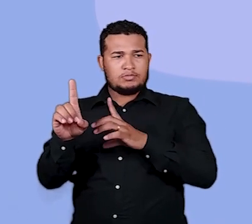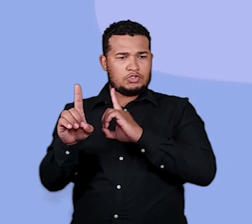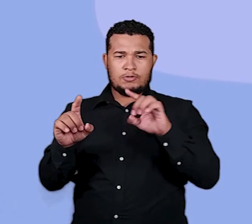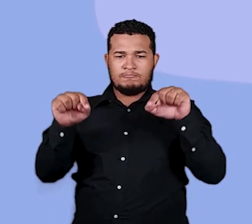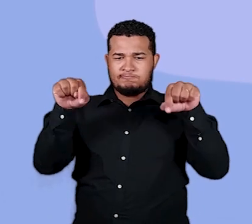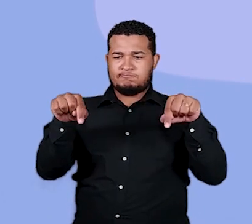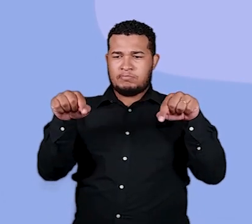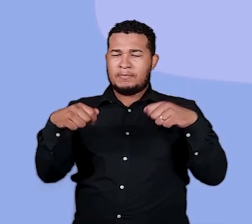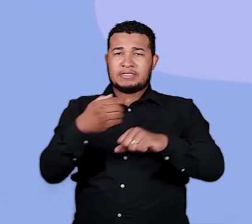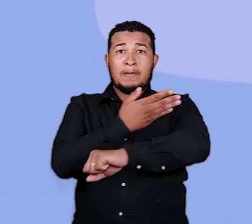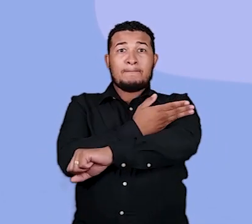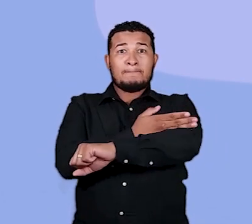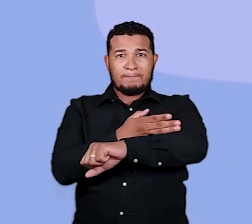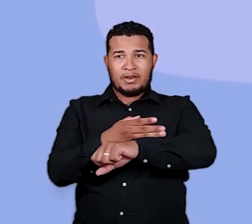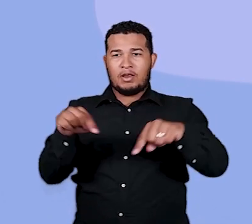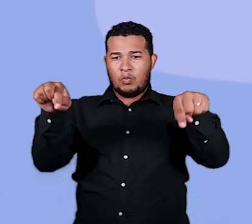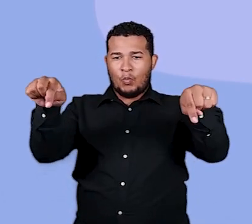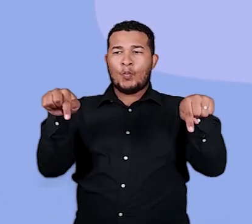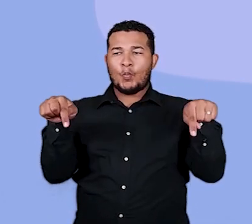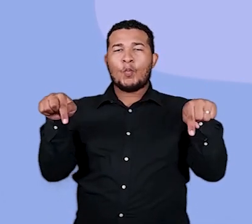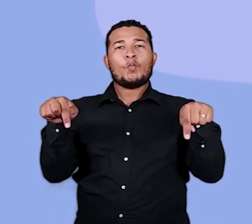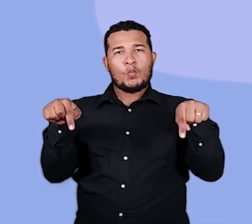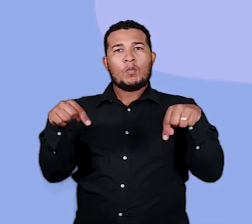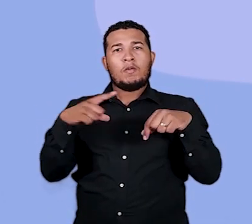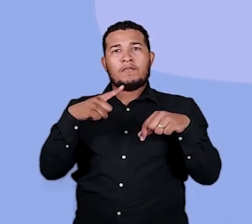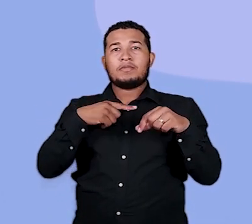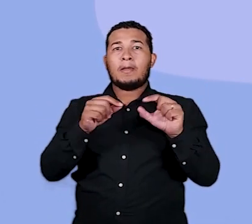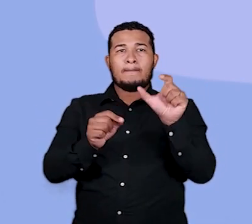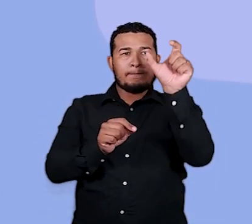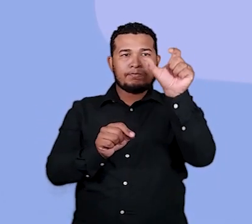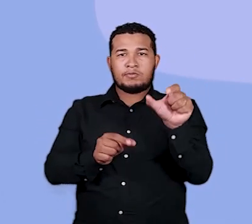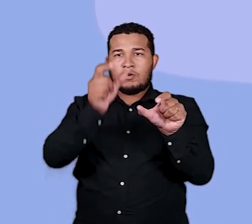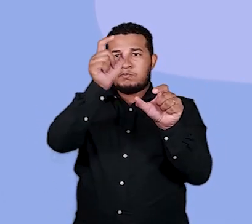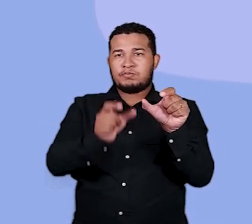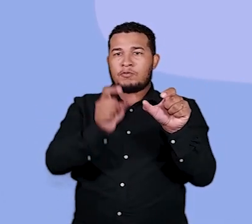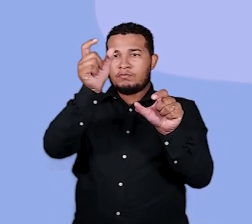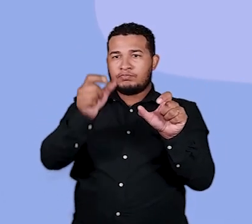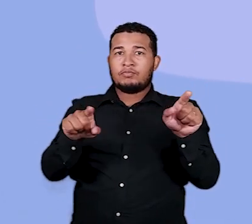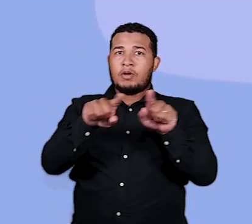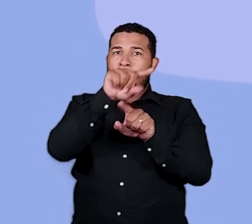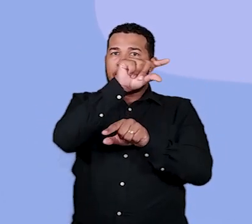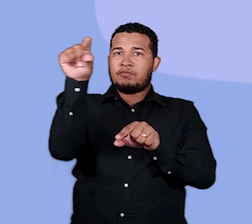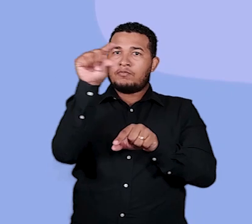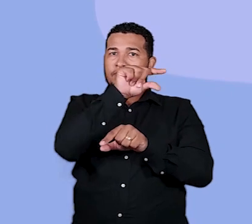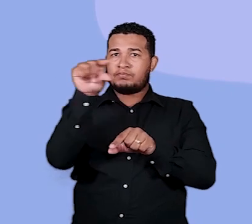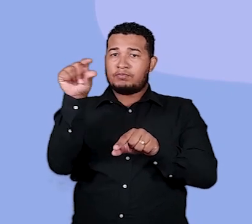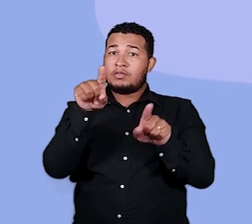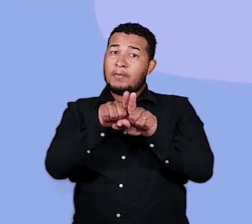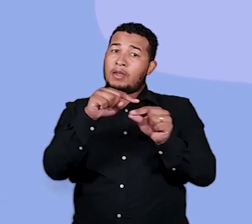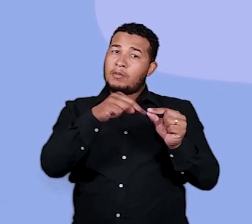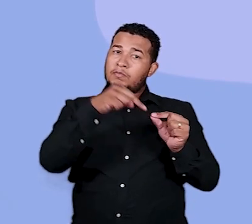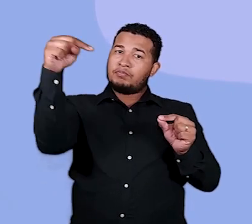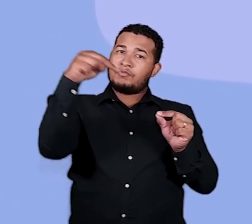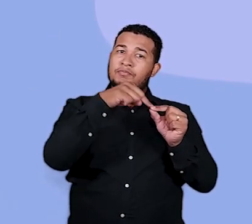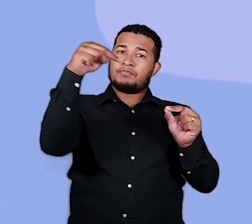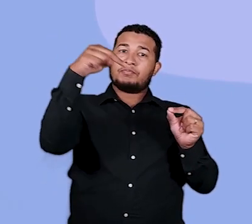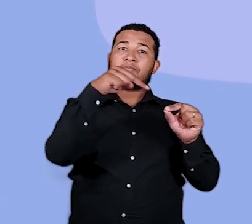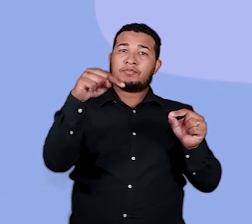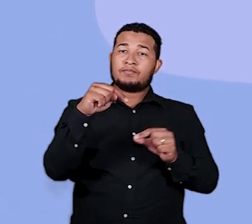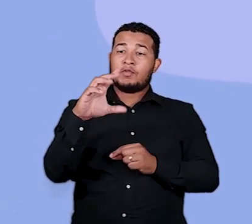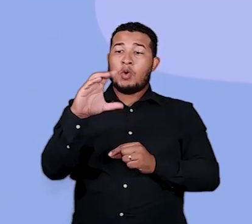direita de cada jogador deve ser branca. O tabuleiro é formado por colunas, filas e diagonais.